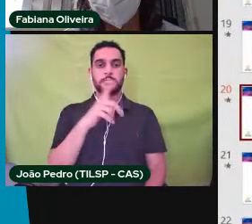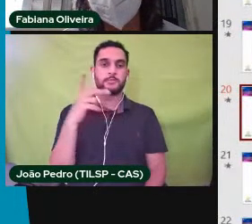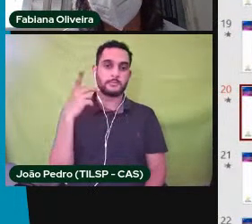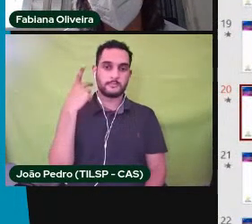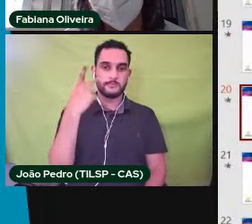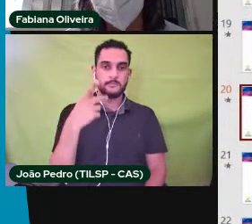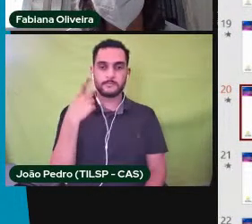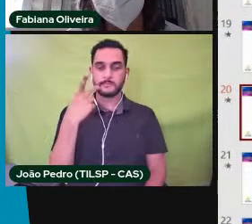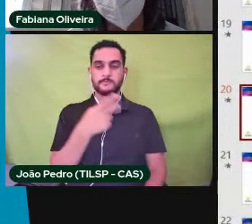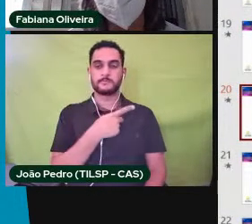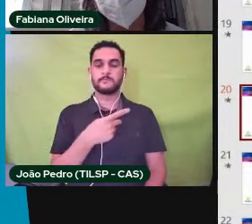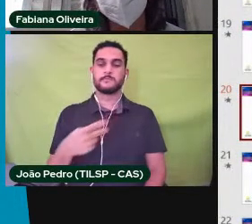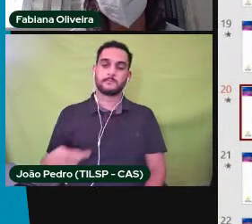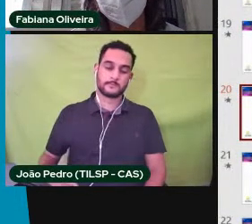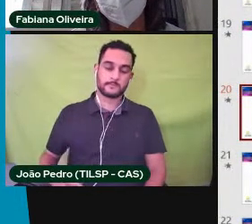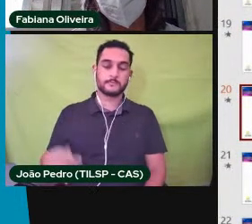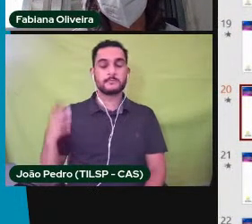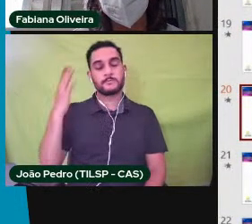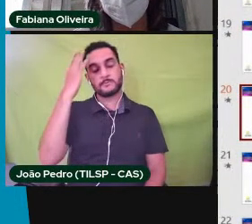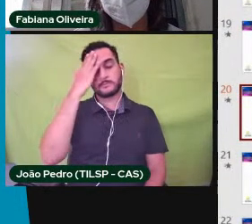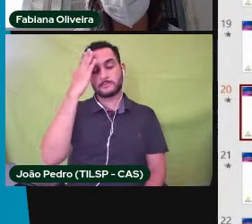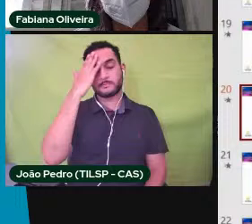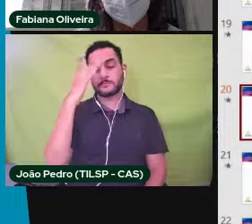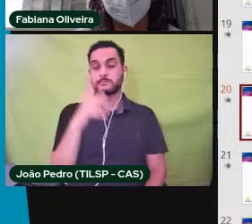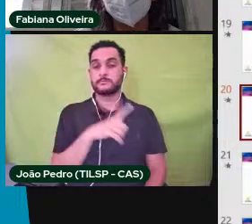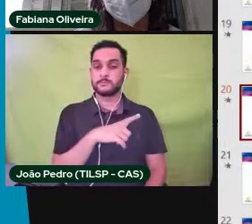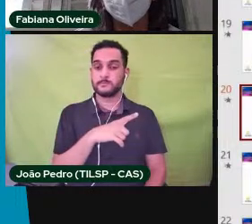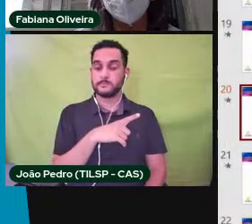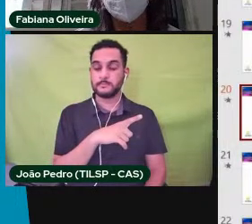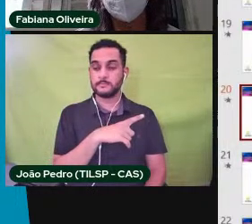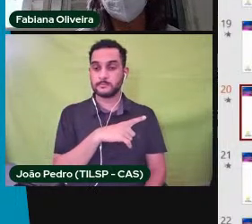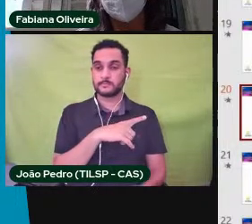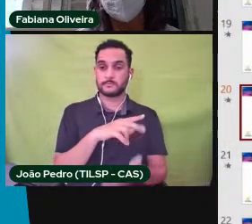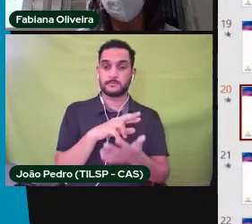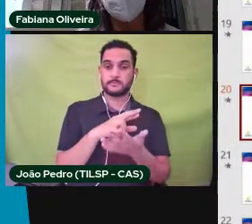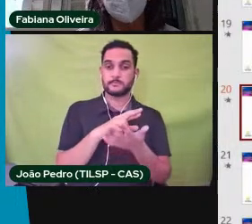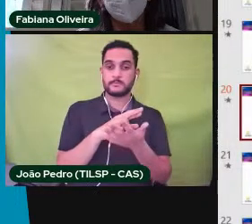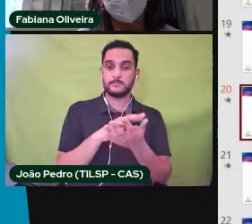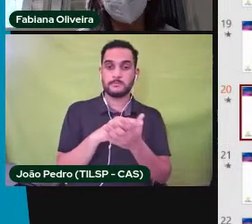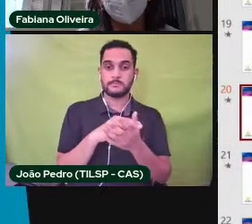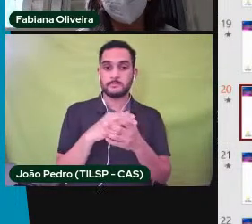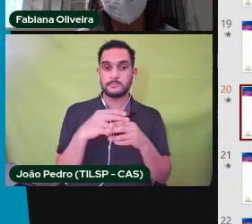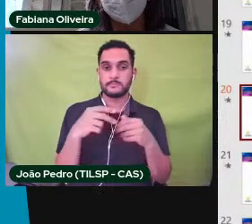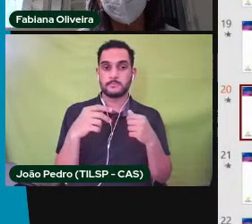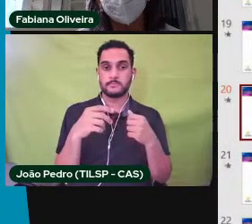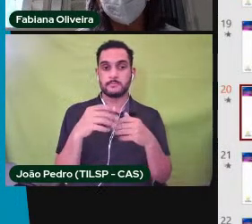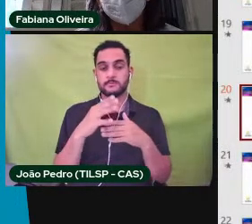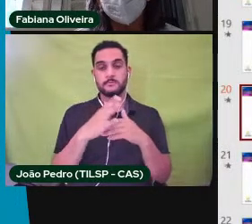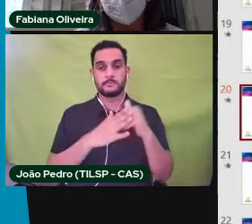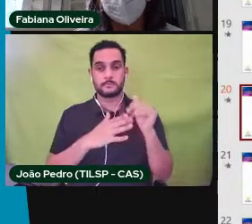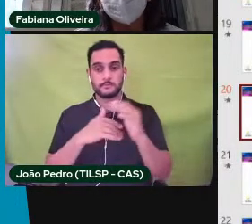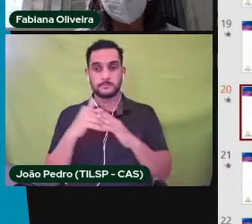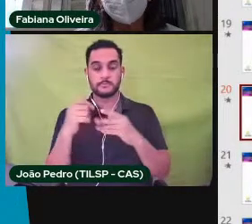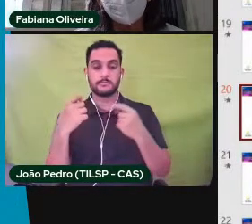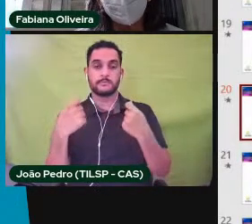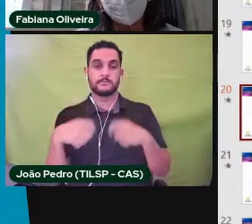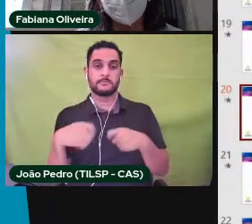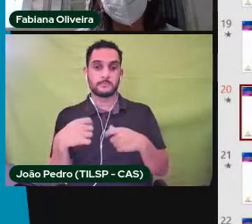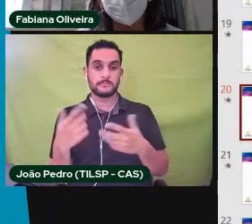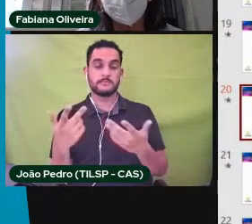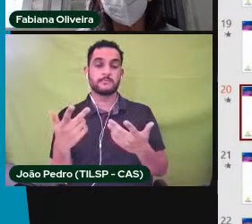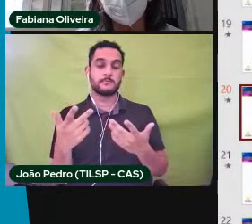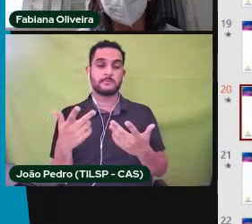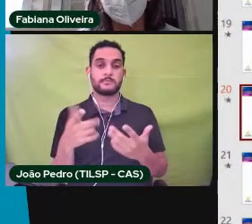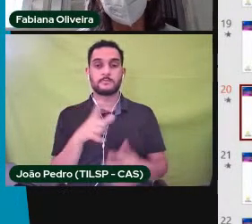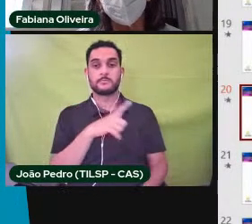que há necessidades multidisciplinares, interdisciplinares e multiprofissionais, elas fazem parte